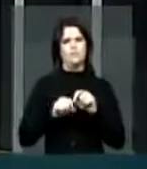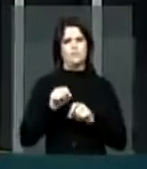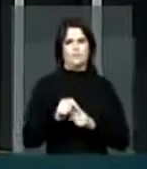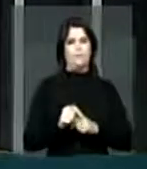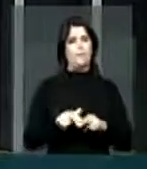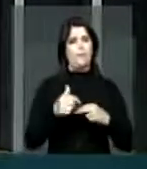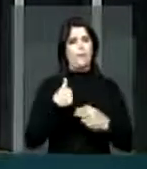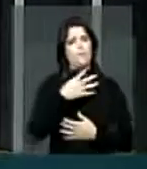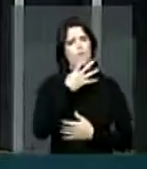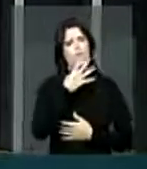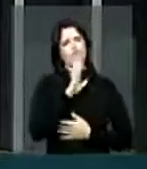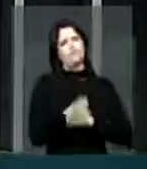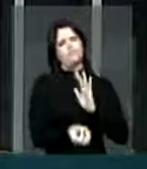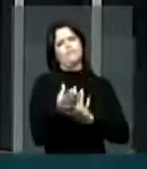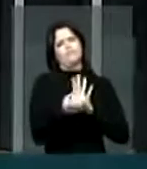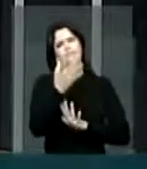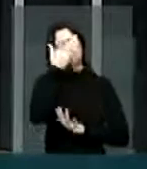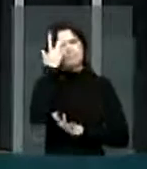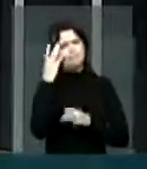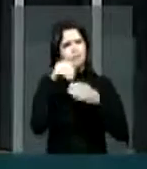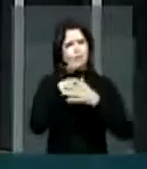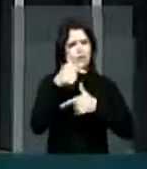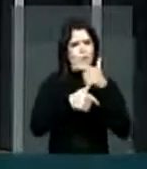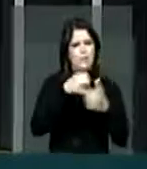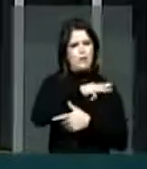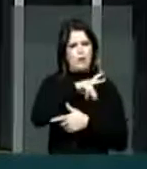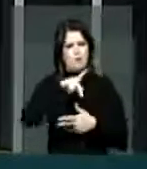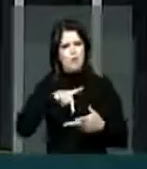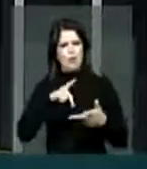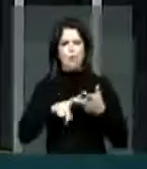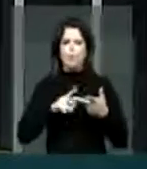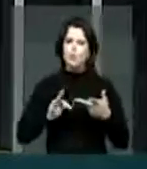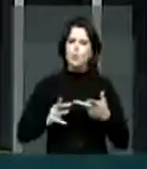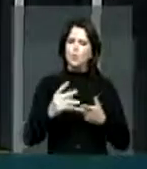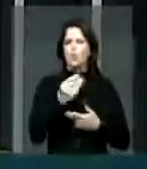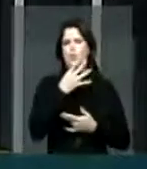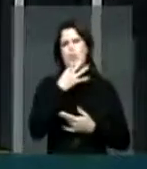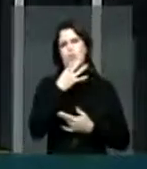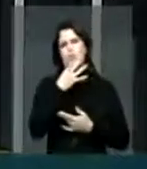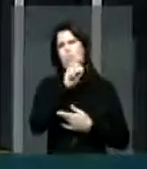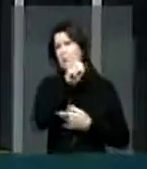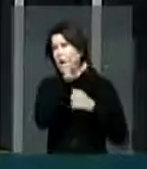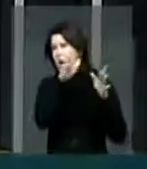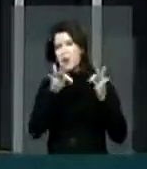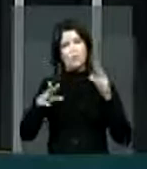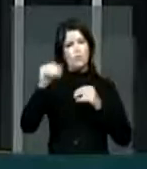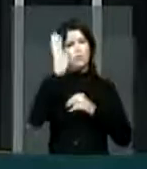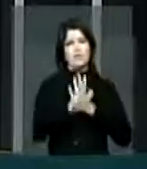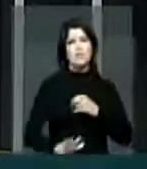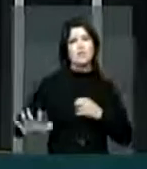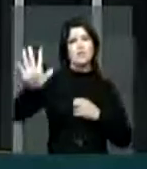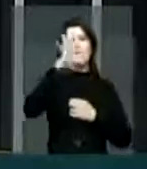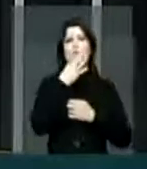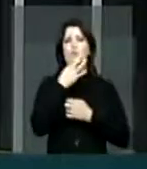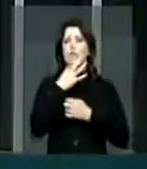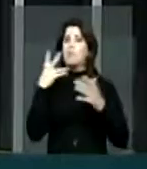eu conheço dezenas de procuradores federais, de promotores de justiça, espalhados nesse Brasil, que